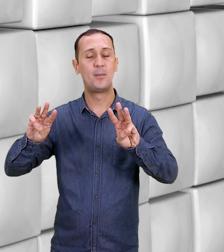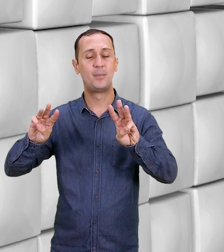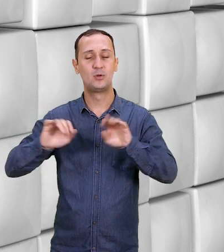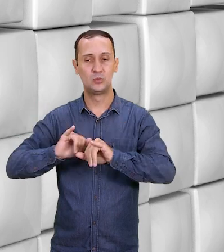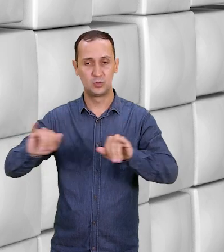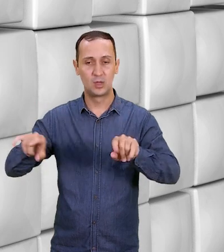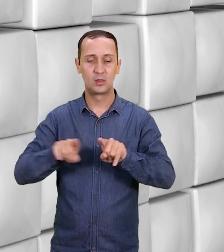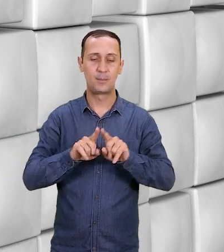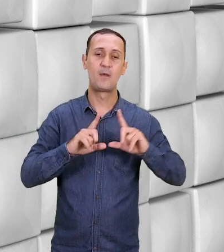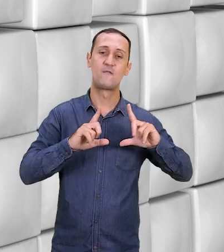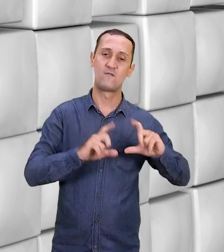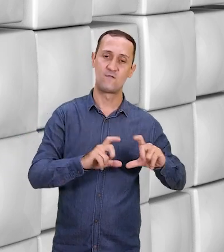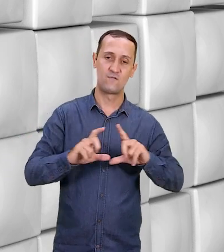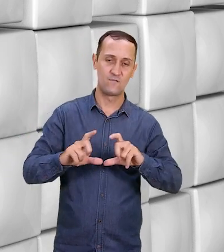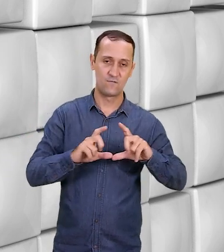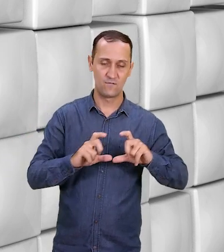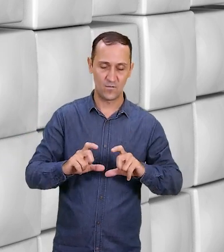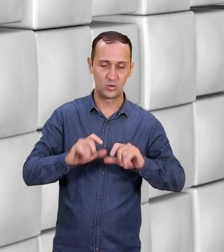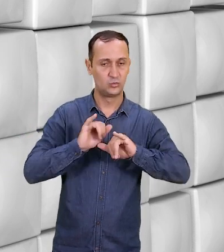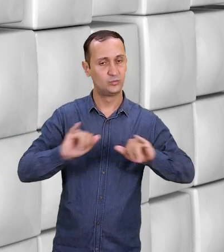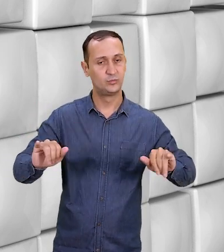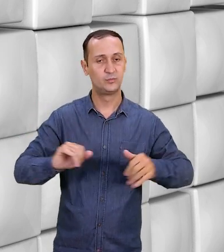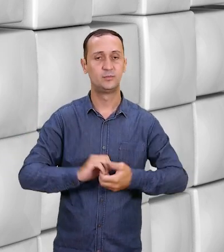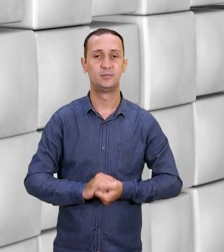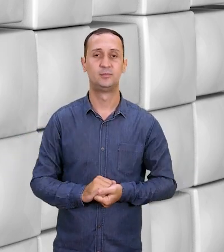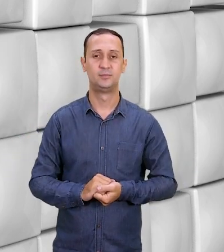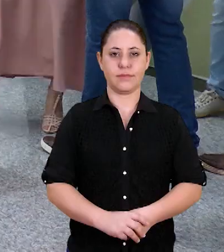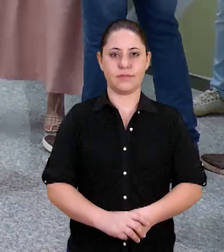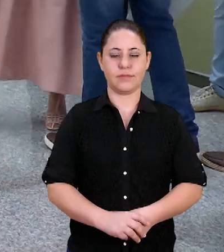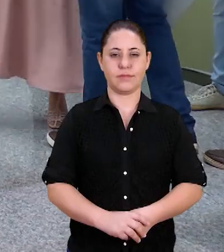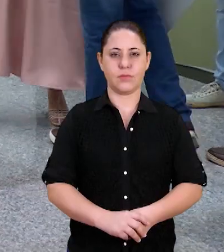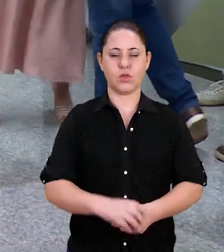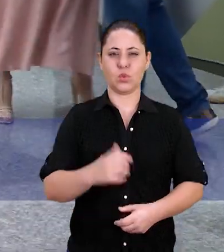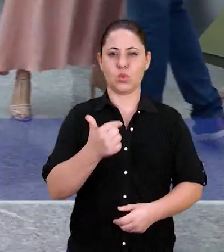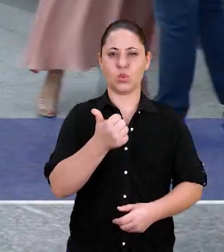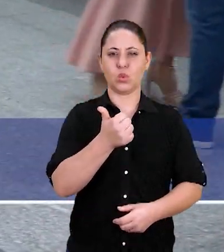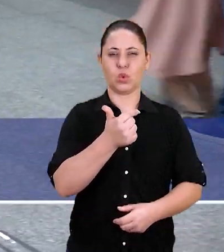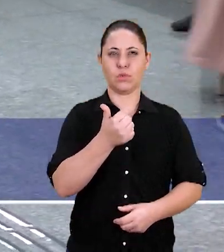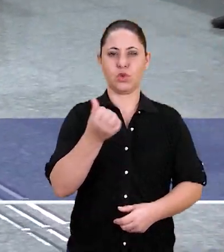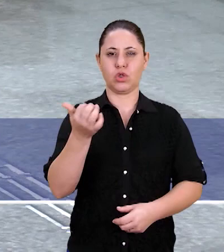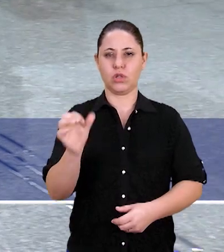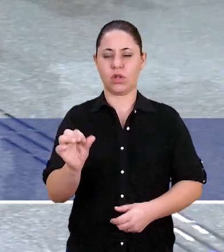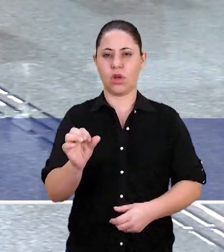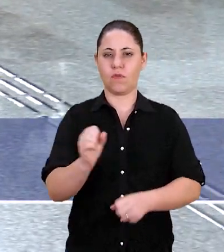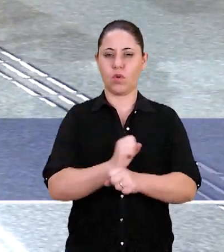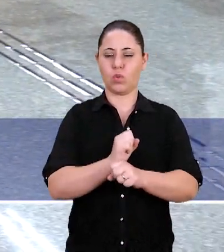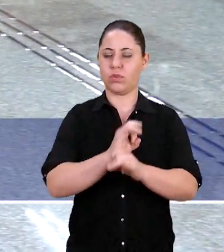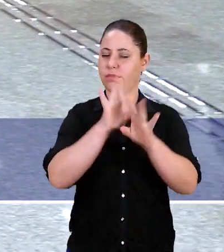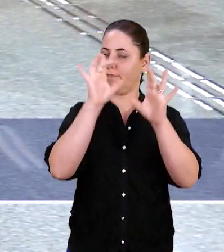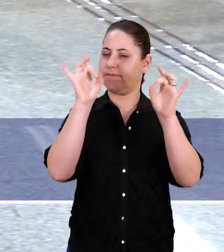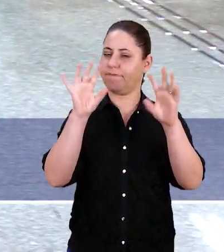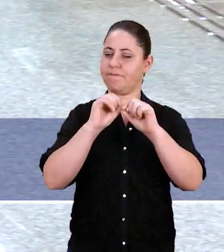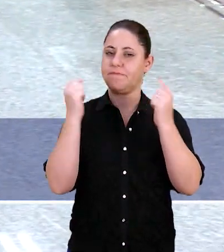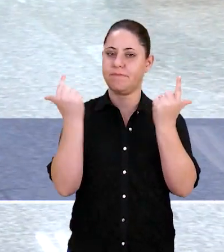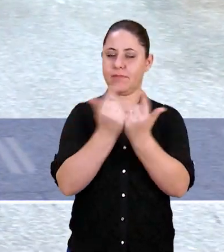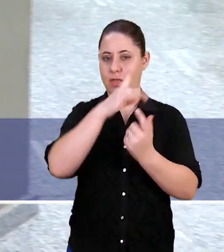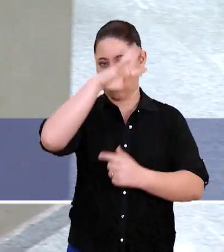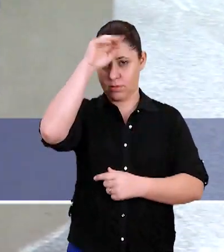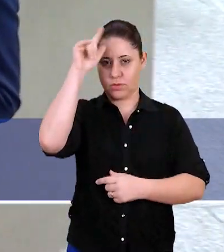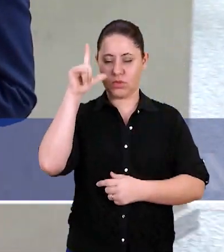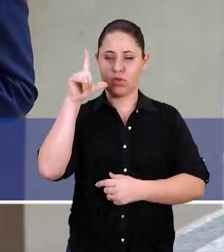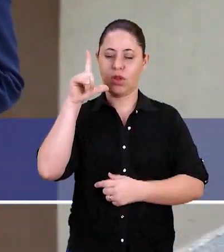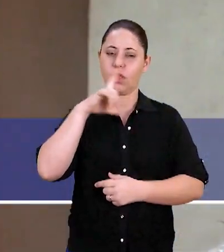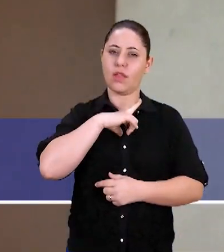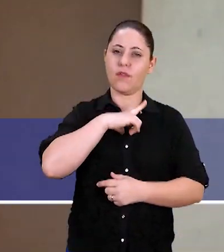radiojornalismo, webjornalismo e fotojornalismo. 2019 foi um ano muito especial para a Assembleia Legislativa. Mato Grosso do